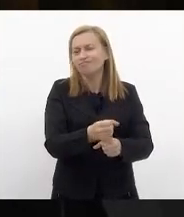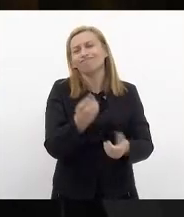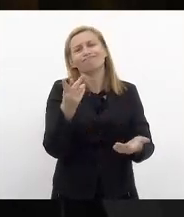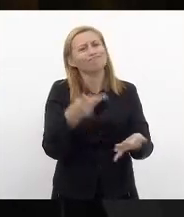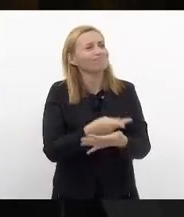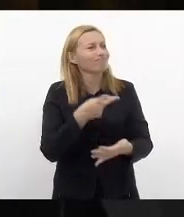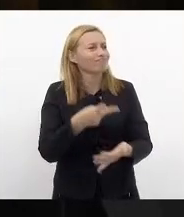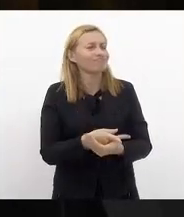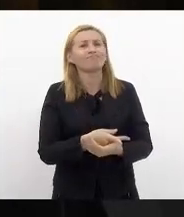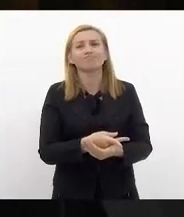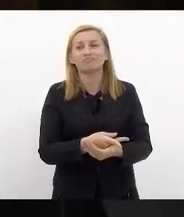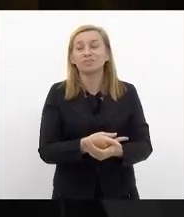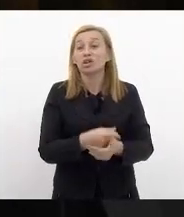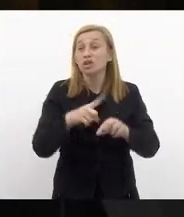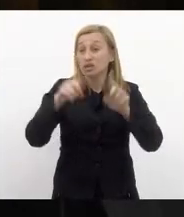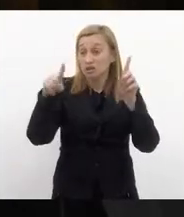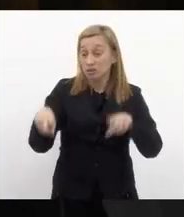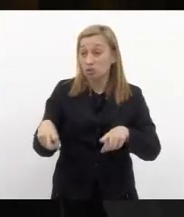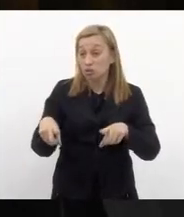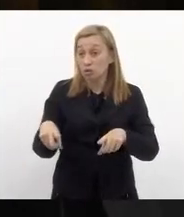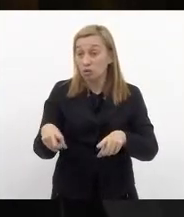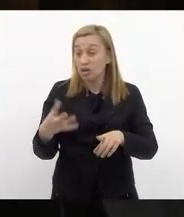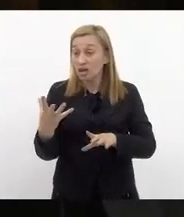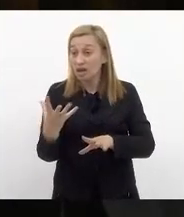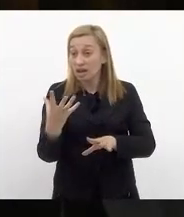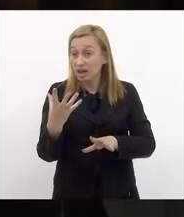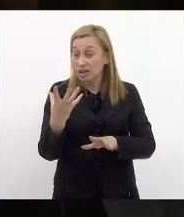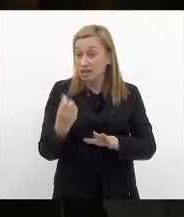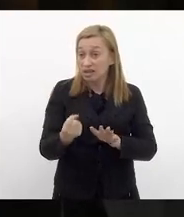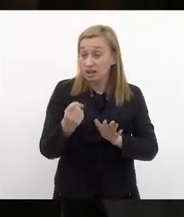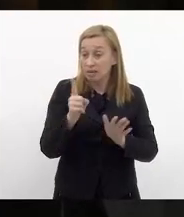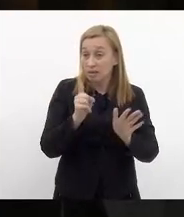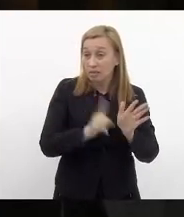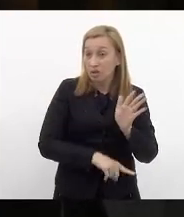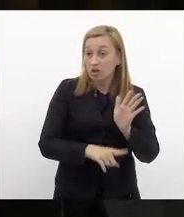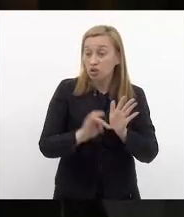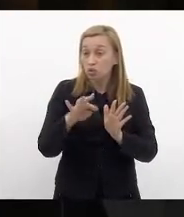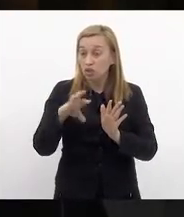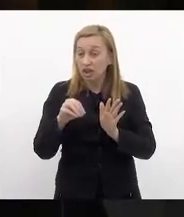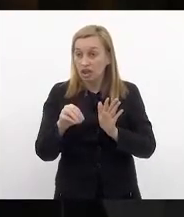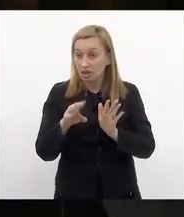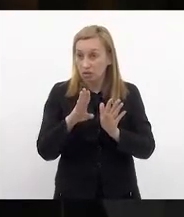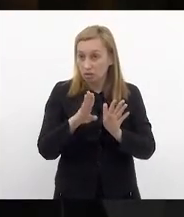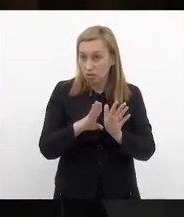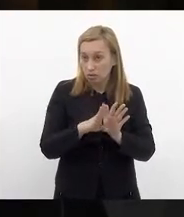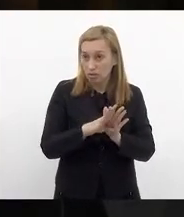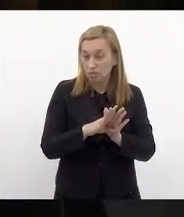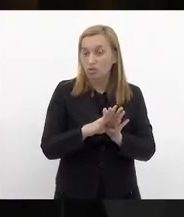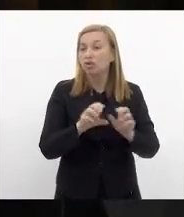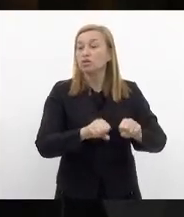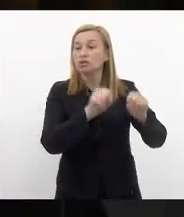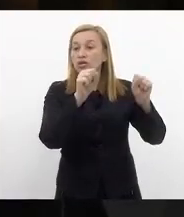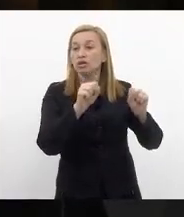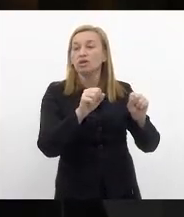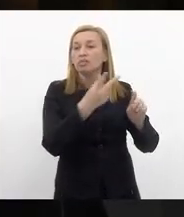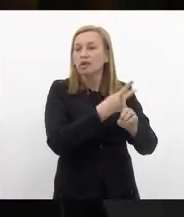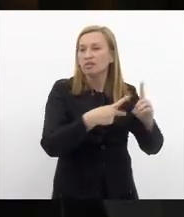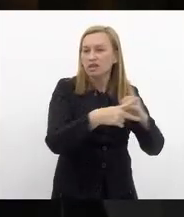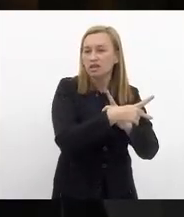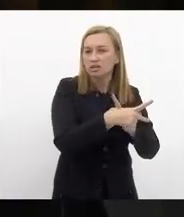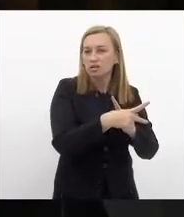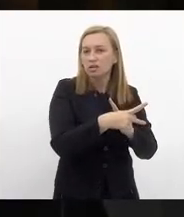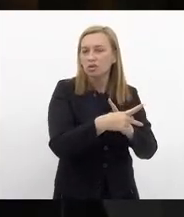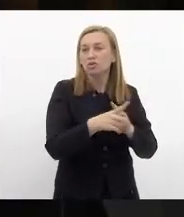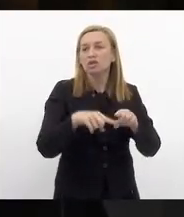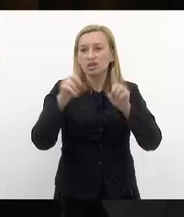covardia. Os servidores que recebem abaixo do teto do regime geral da Previdência Social, ou seja, os